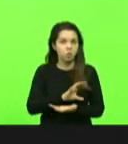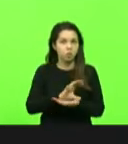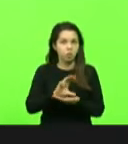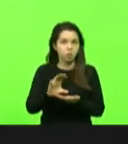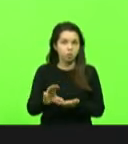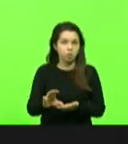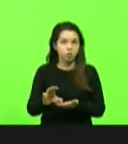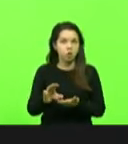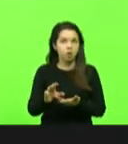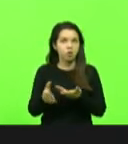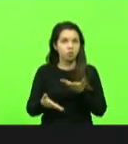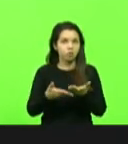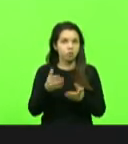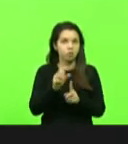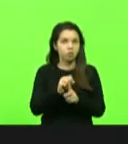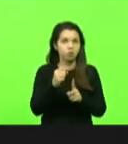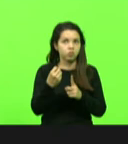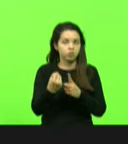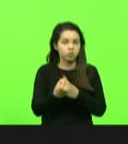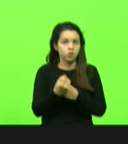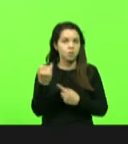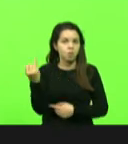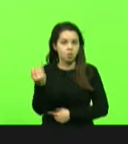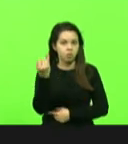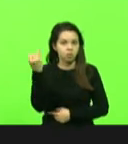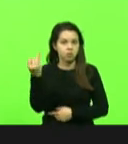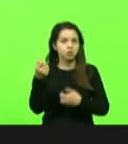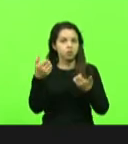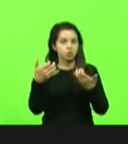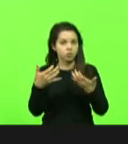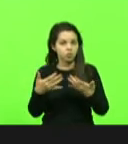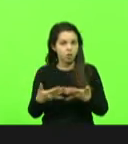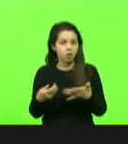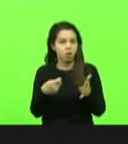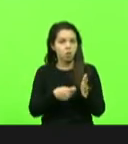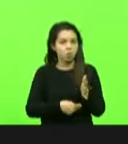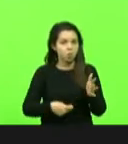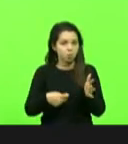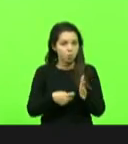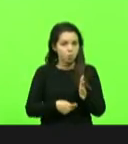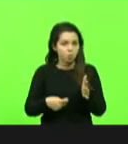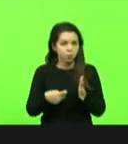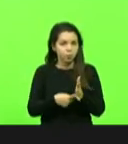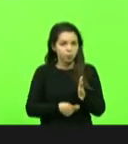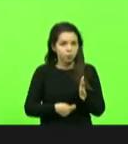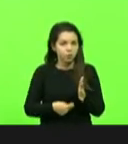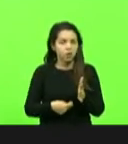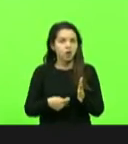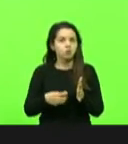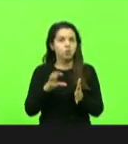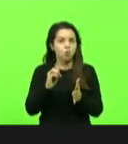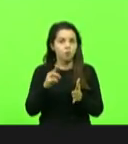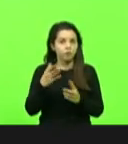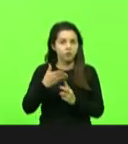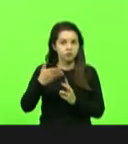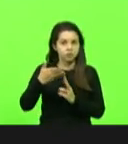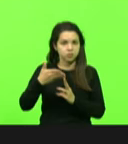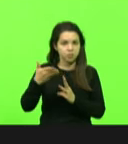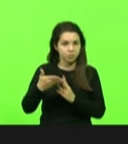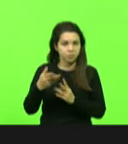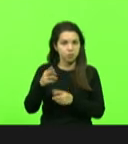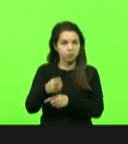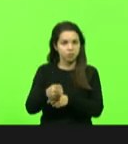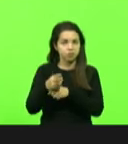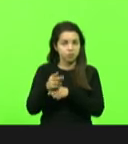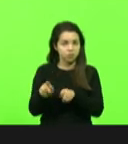social. Então, importante destacar aqui pela luta do cofinanciamento e de se garantir 1%